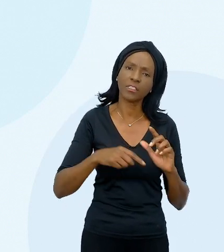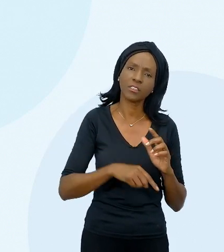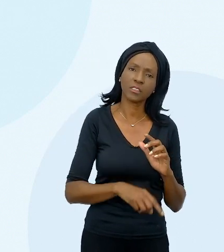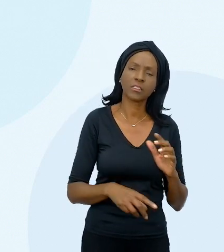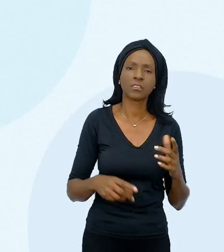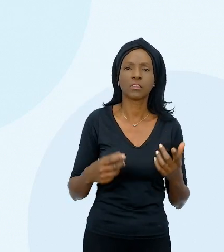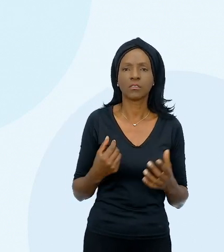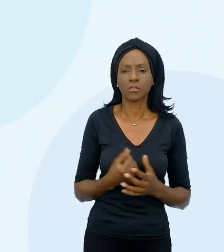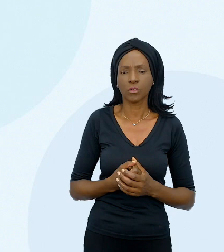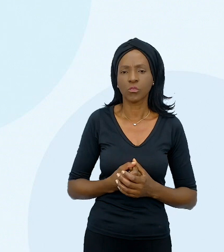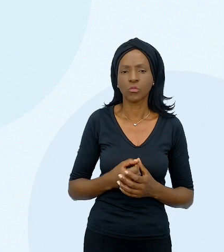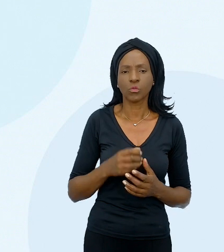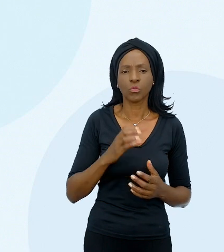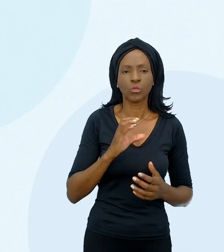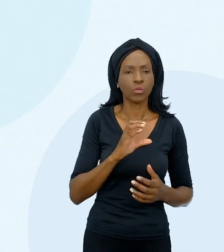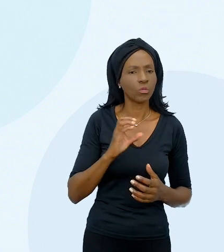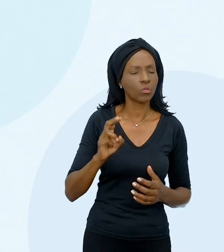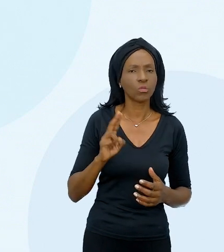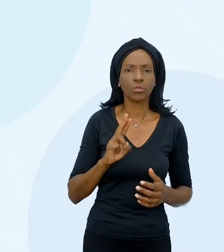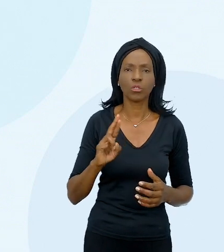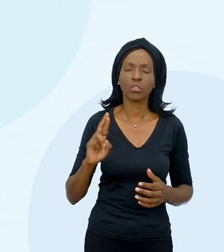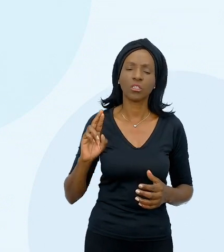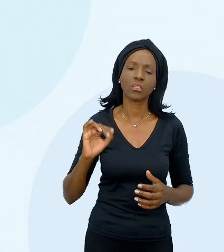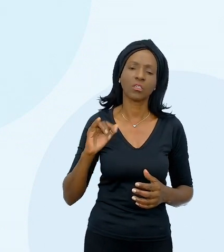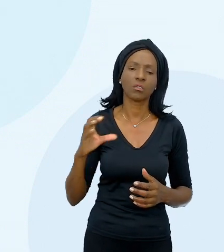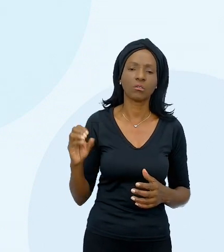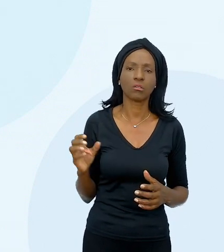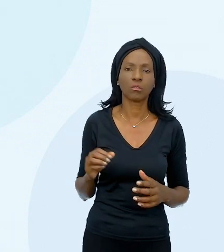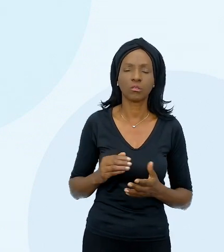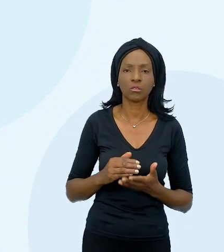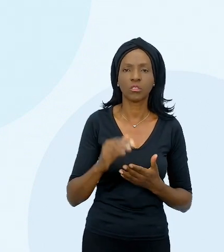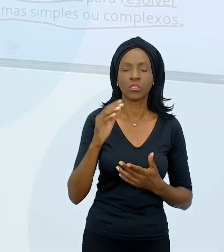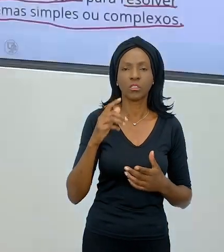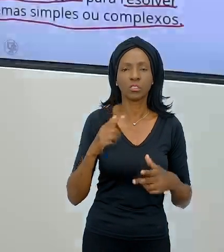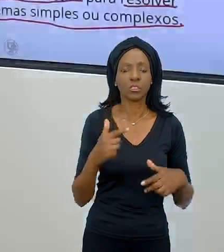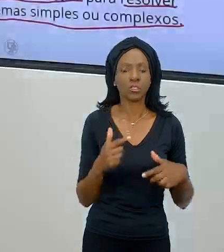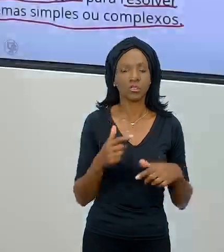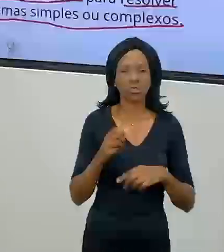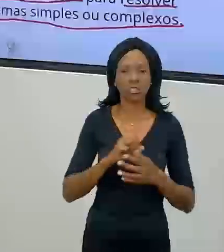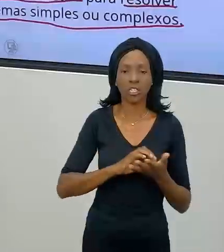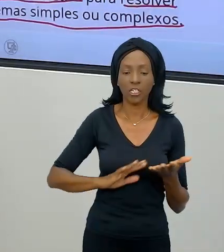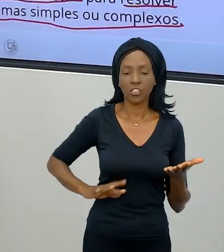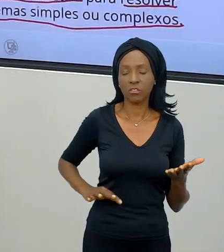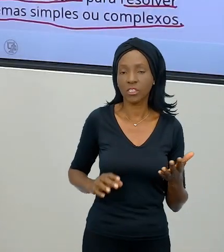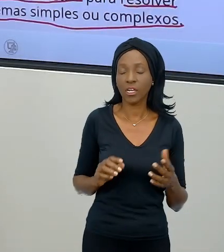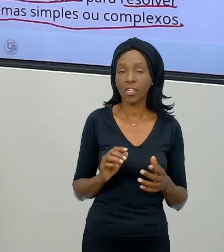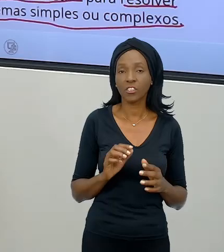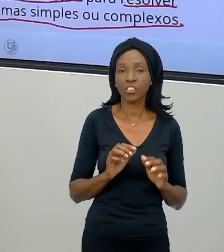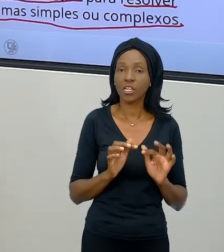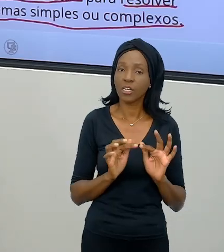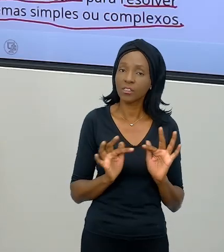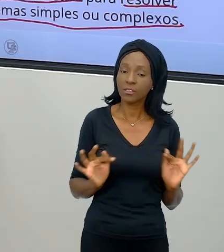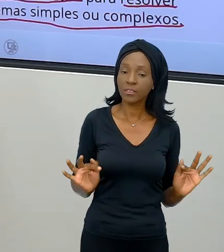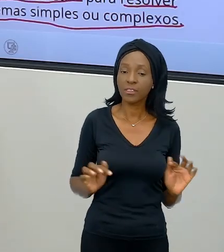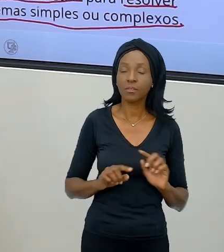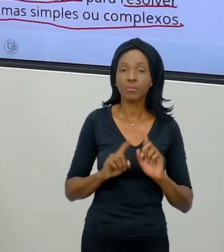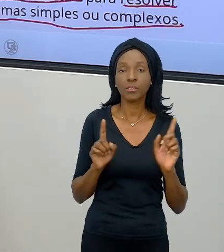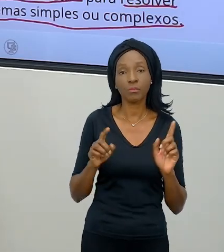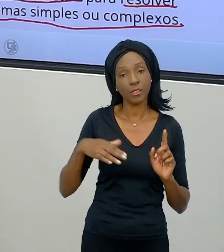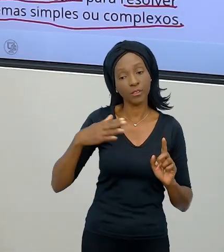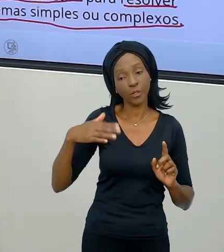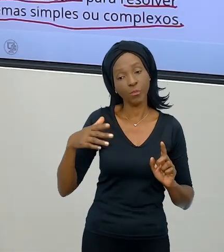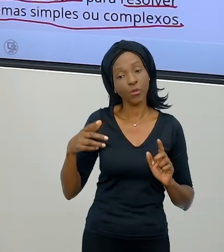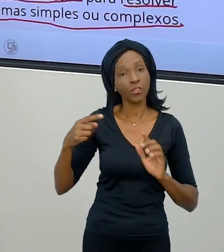O aprofundamento curricular, ela, no início da atividade, na sua introdução, tem um aspecto simples, mas vai ganhando o quê? A complexidade, isso,